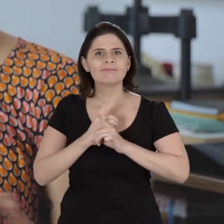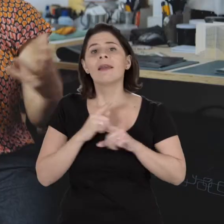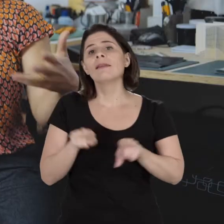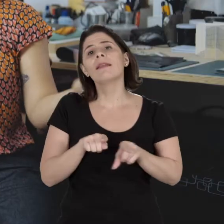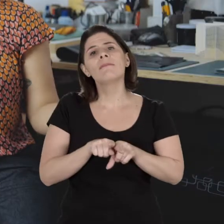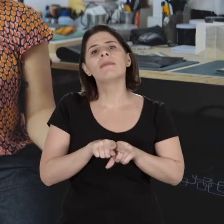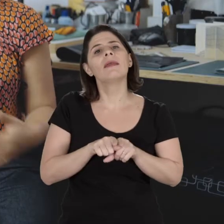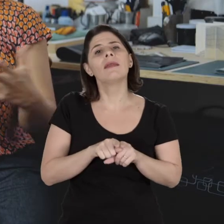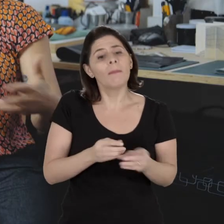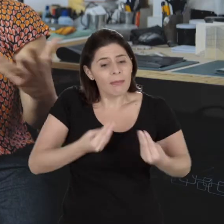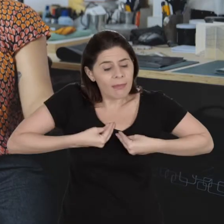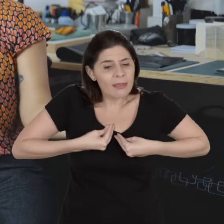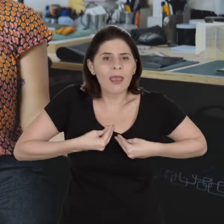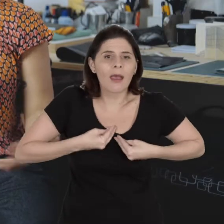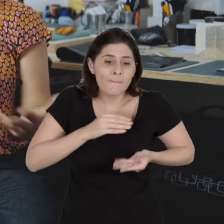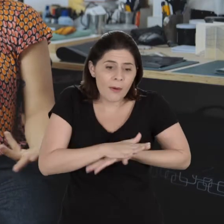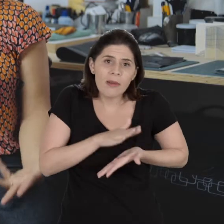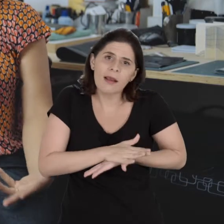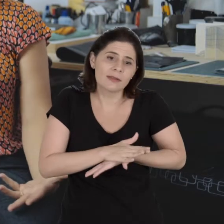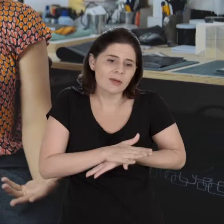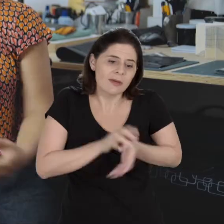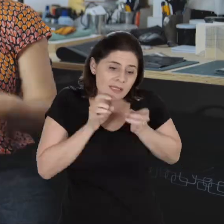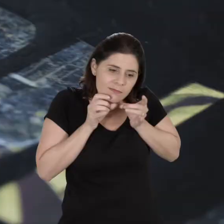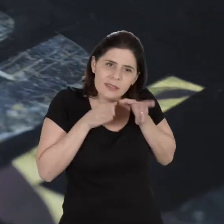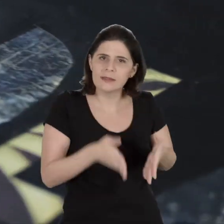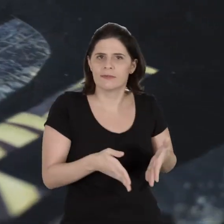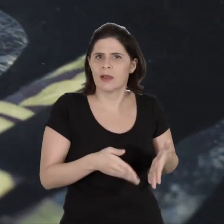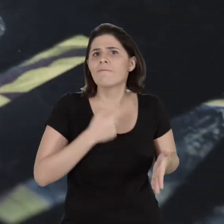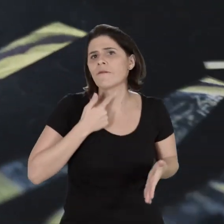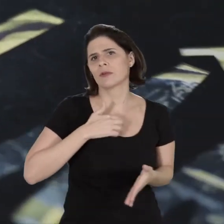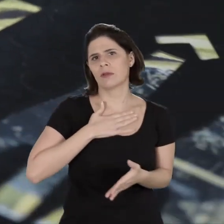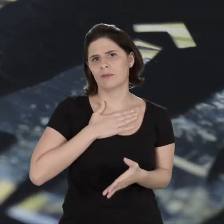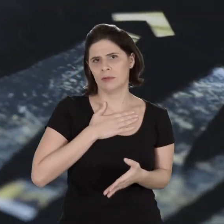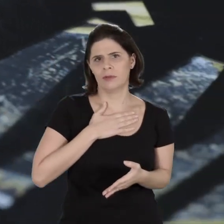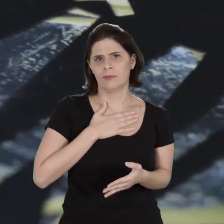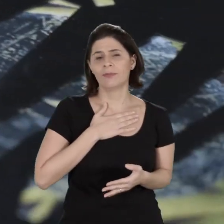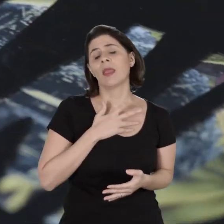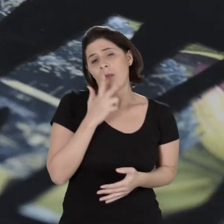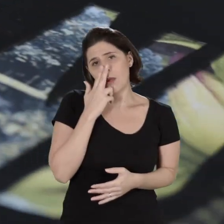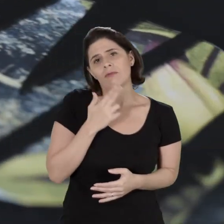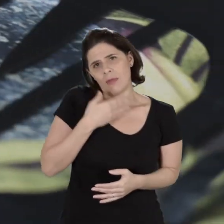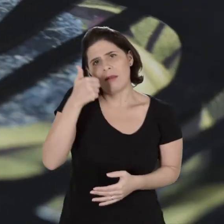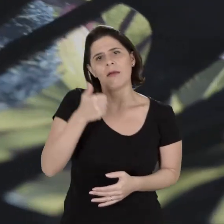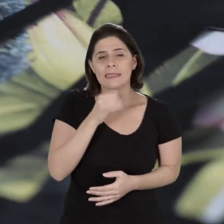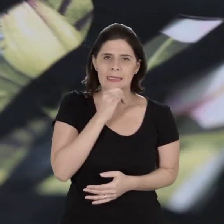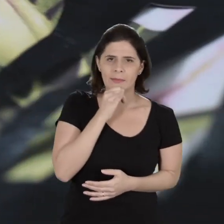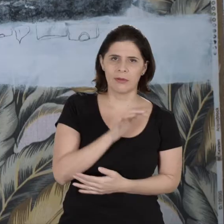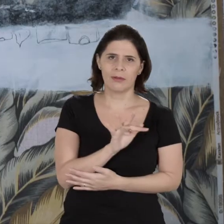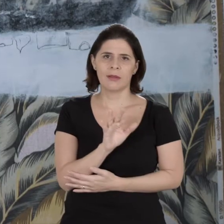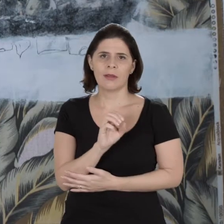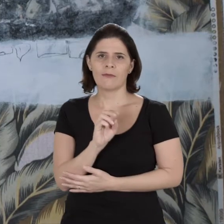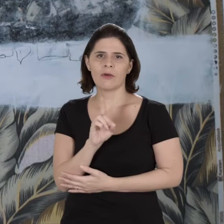proporcionem um tipo de publicação específica que eu queira naquele momento, assim, que eu acho que expresse melhor. No Fordlândia, por exemplo, descobri